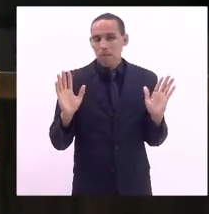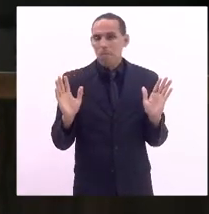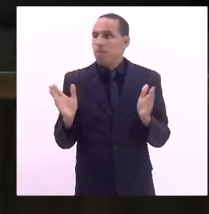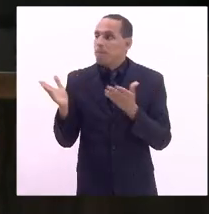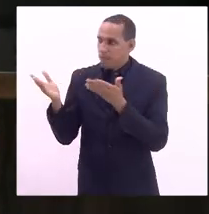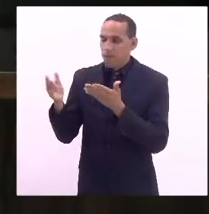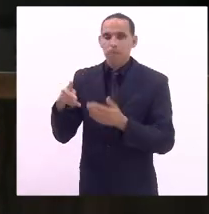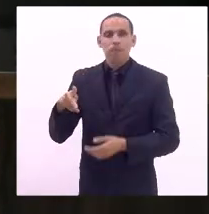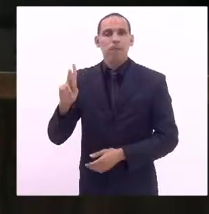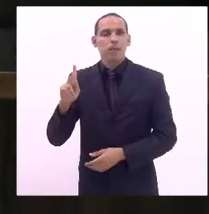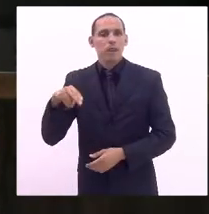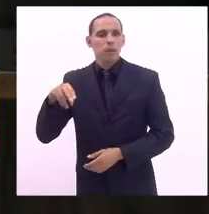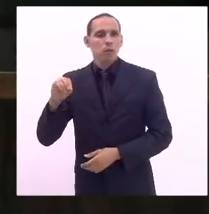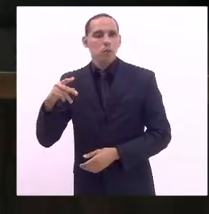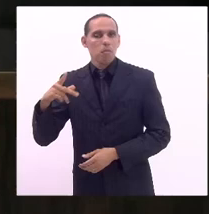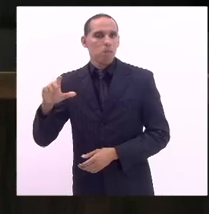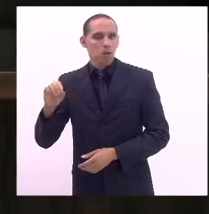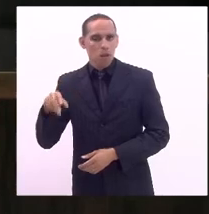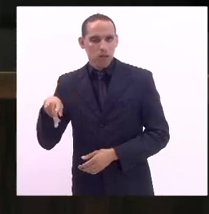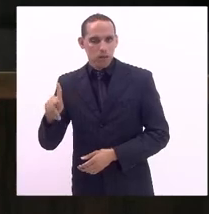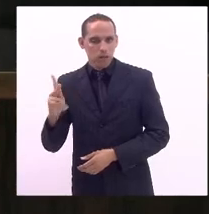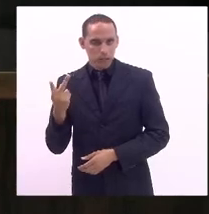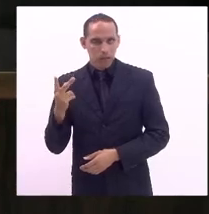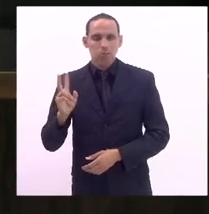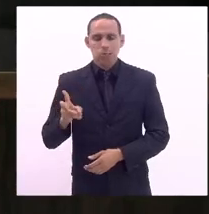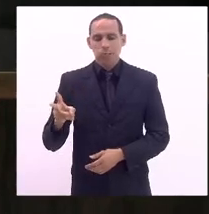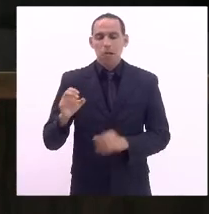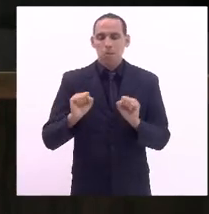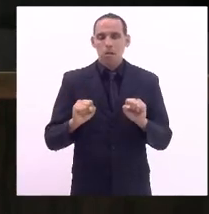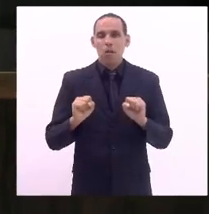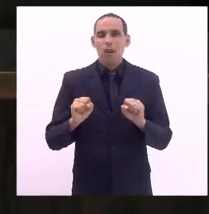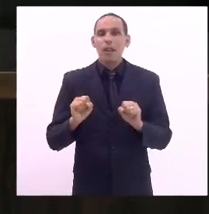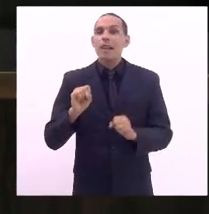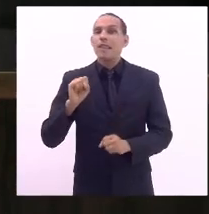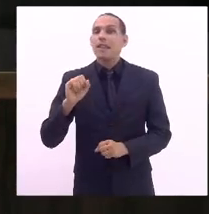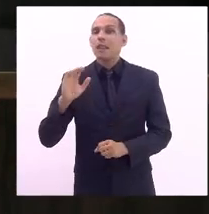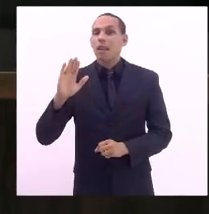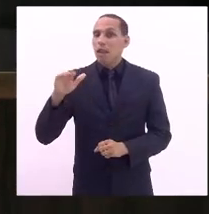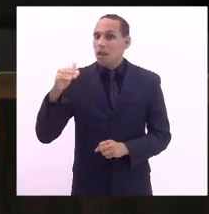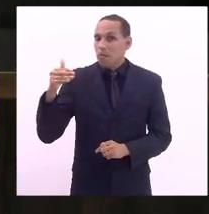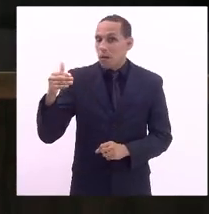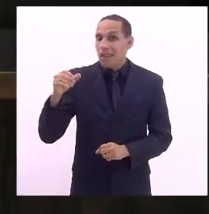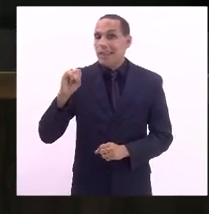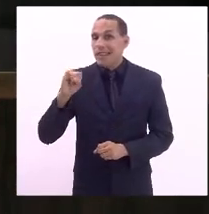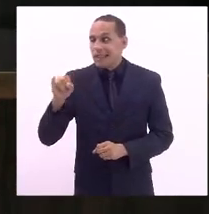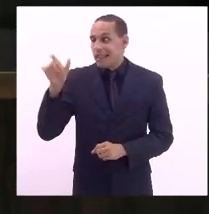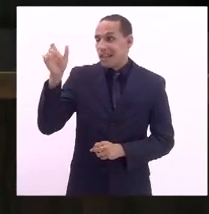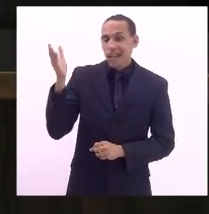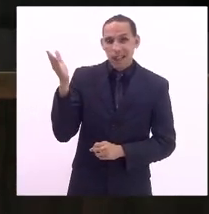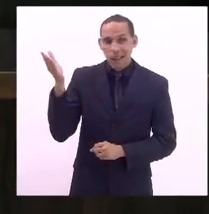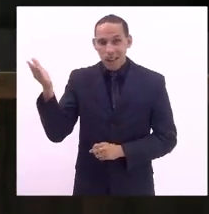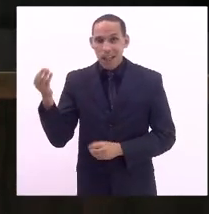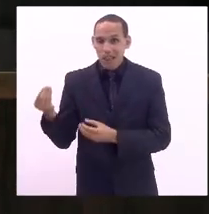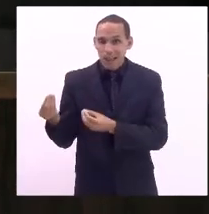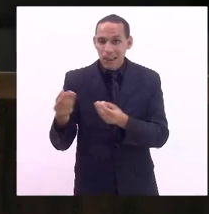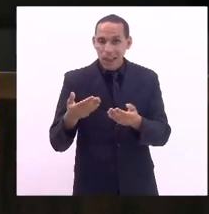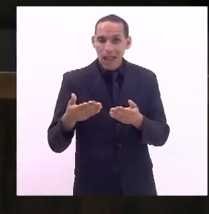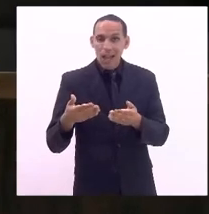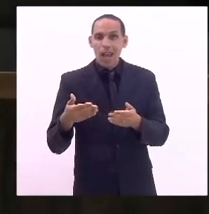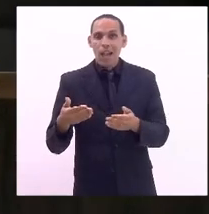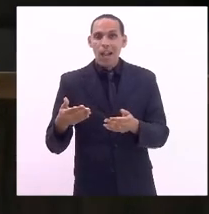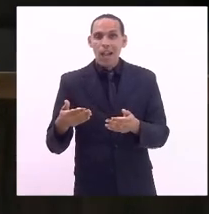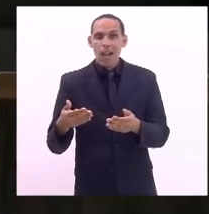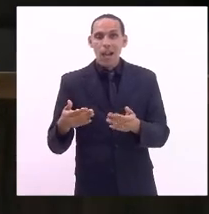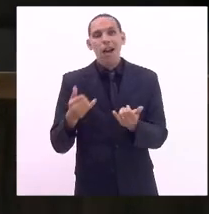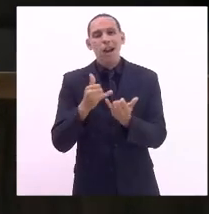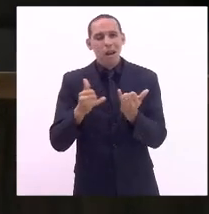deputado Alexandre Knoploch, pode retomar, e a deputada enfermeira Regiane, se o deputado Alexandre conceder pela parte,